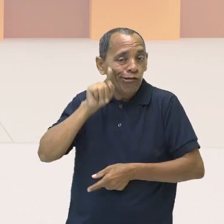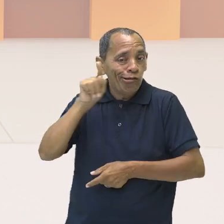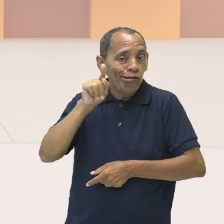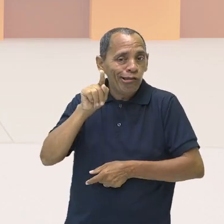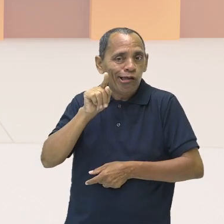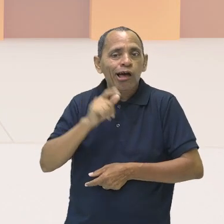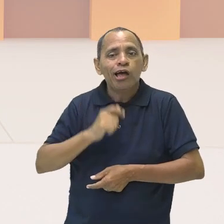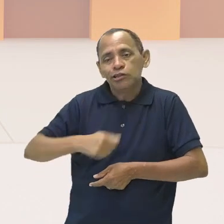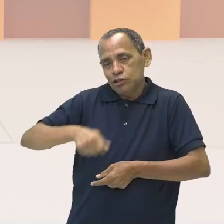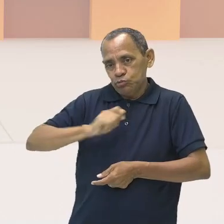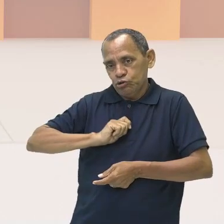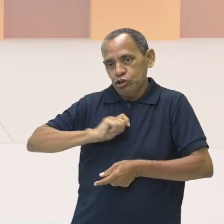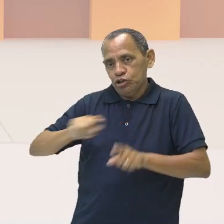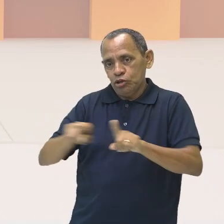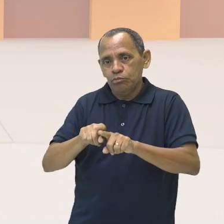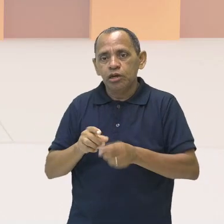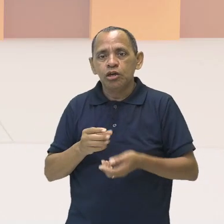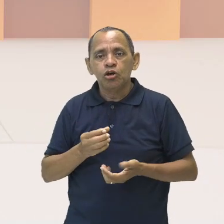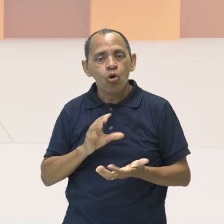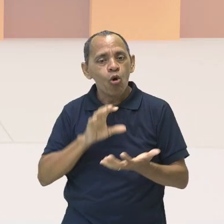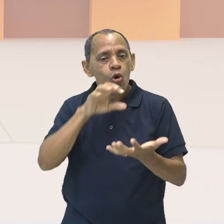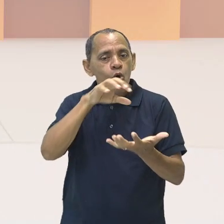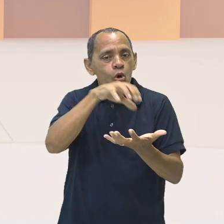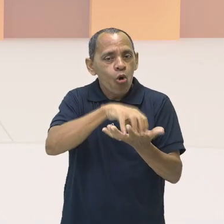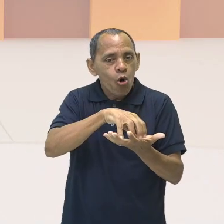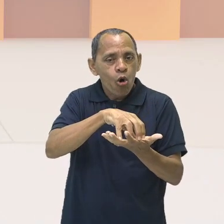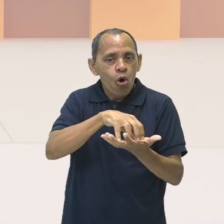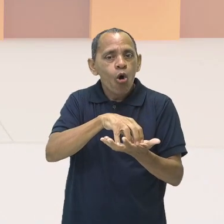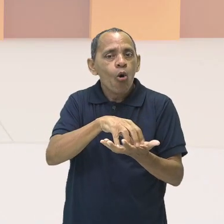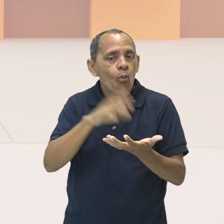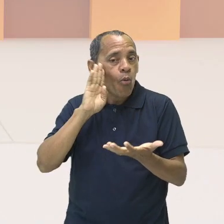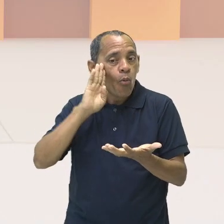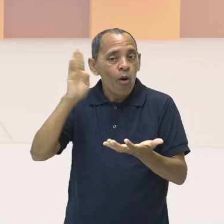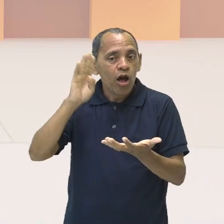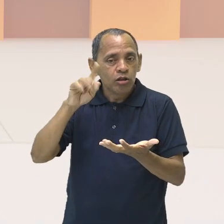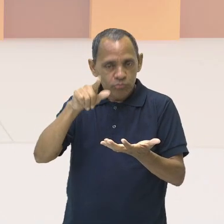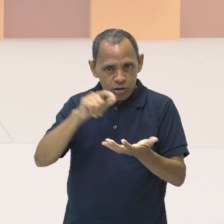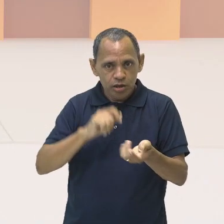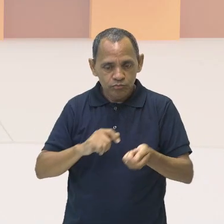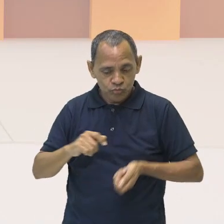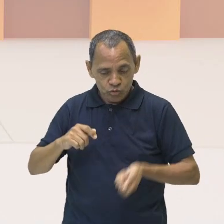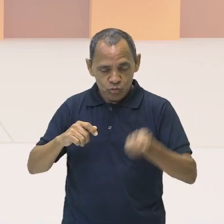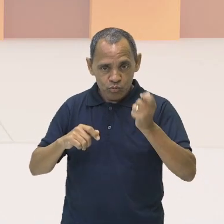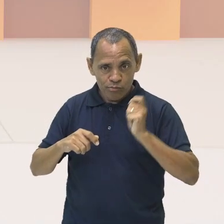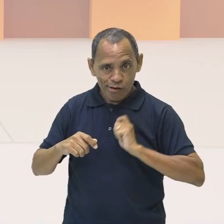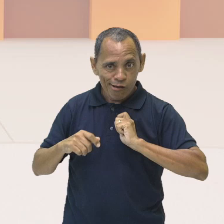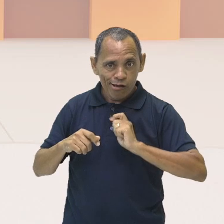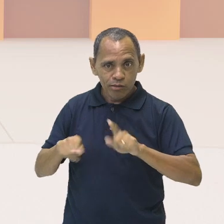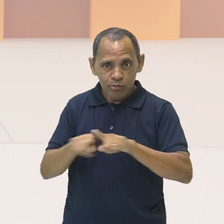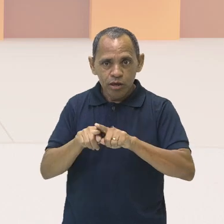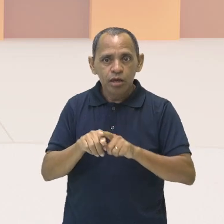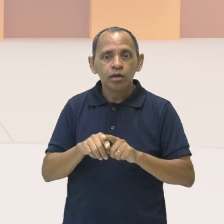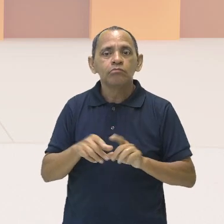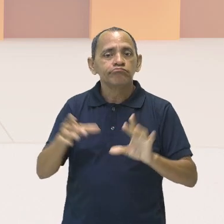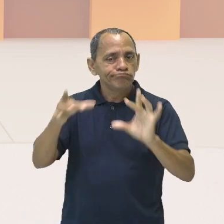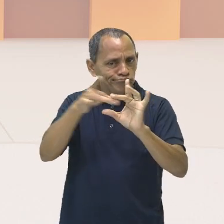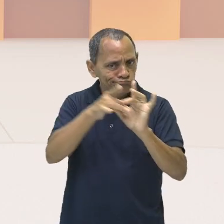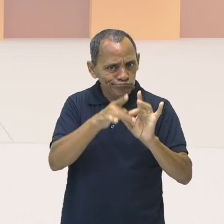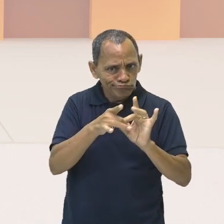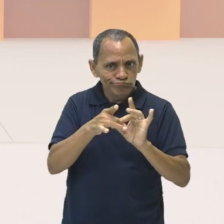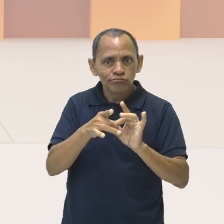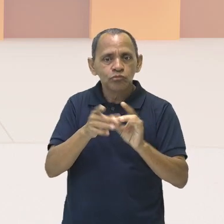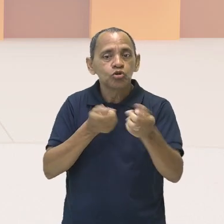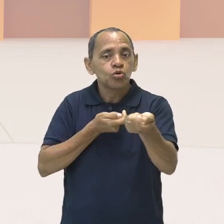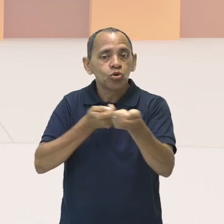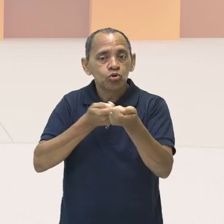no nosso texto, com o monopólio espanhol. A Espanha, com a União Ibérica, ela passou a controlar